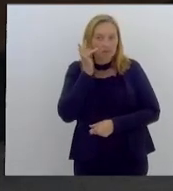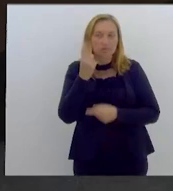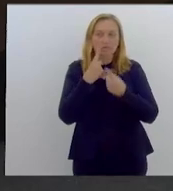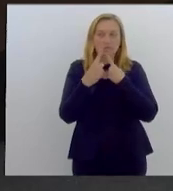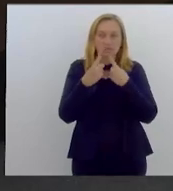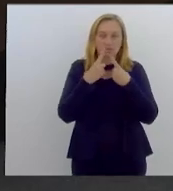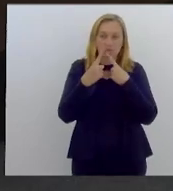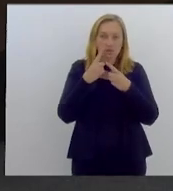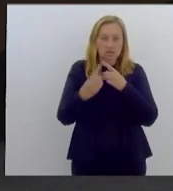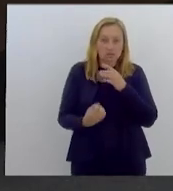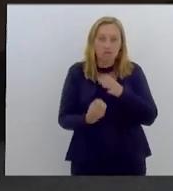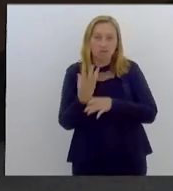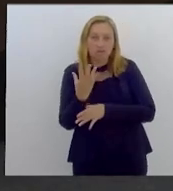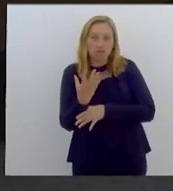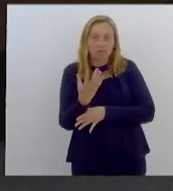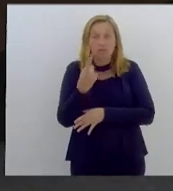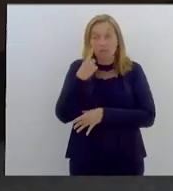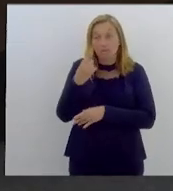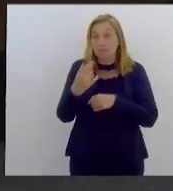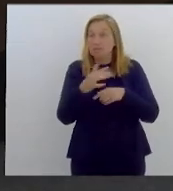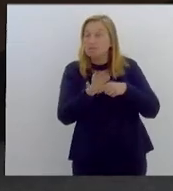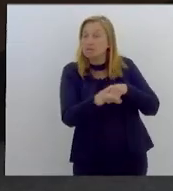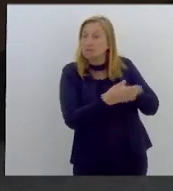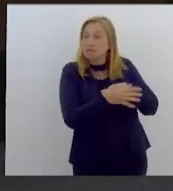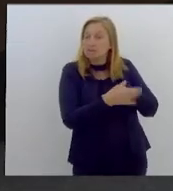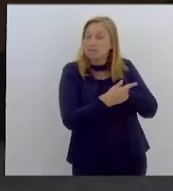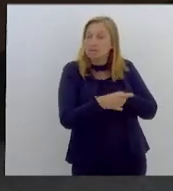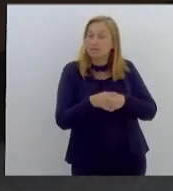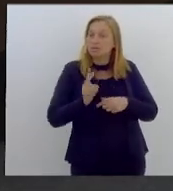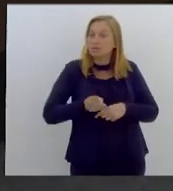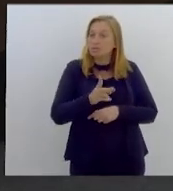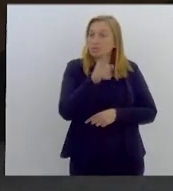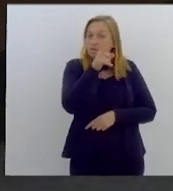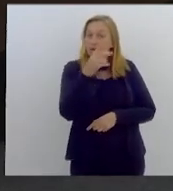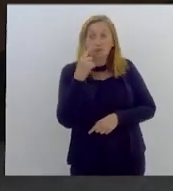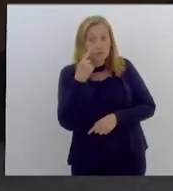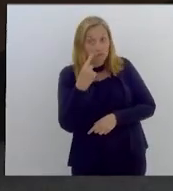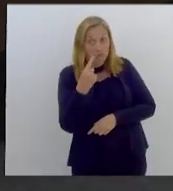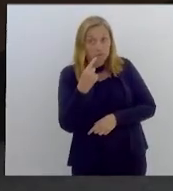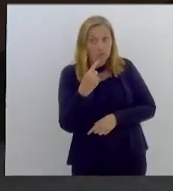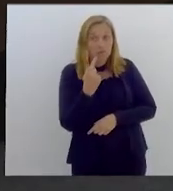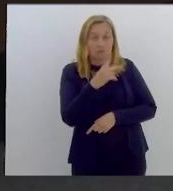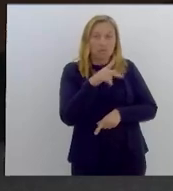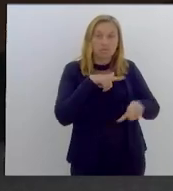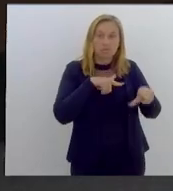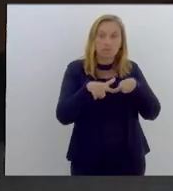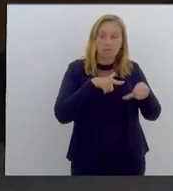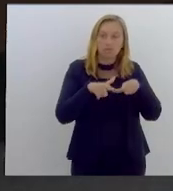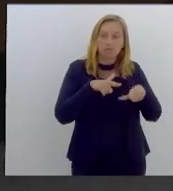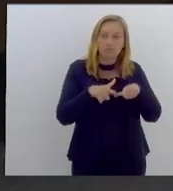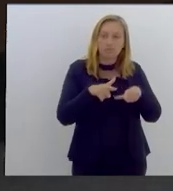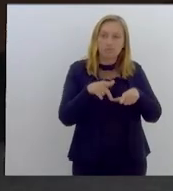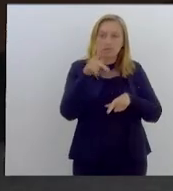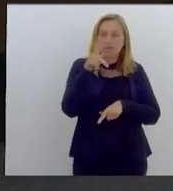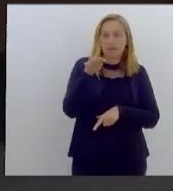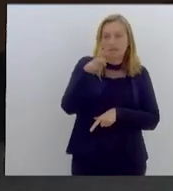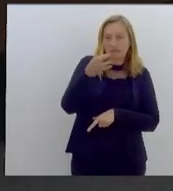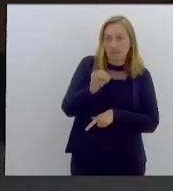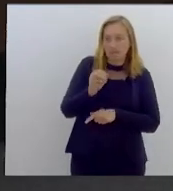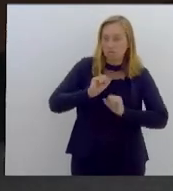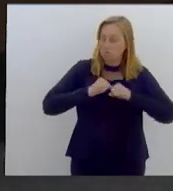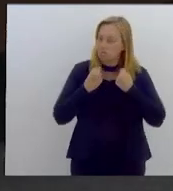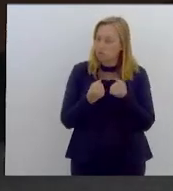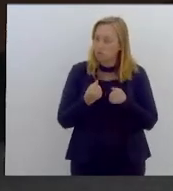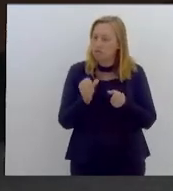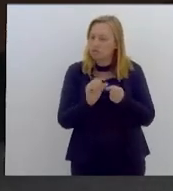diálogo e construção. E aí os taxistas que ainda estão na galeria aí, reconhecer o Jorge Felipe Neto como padrinho dos taxistas e o esforço